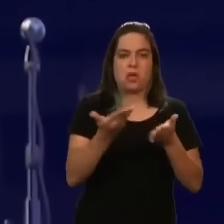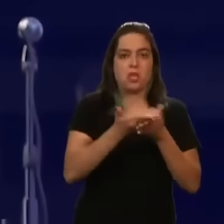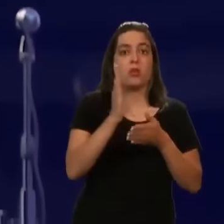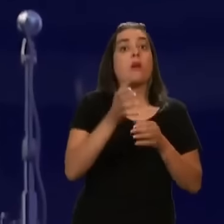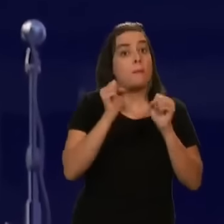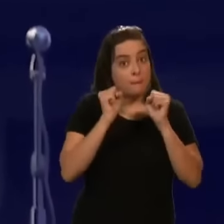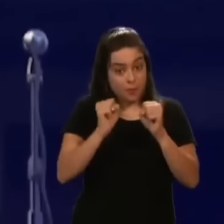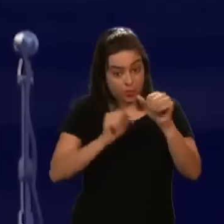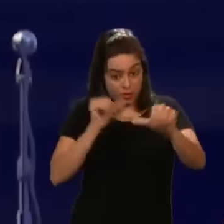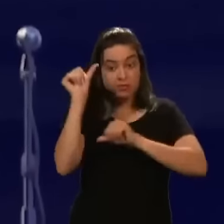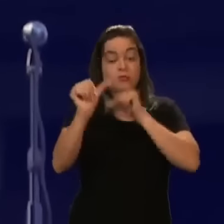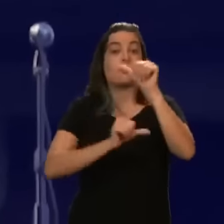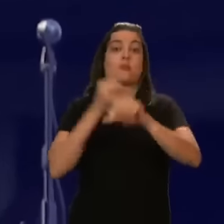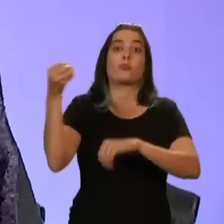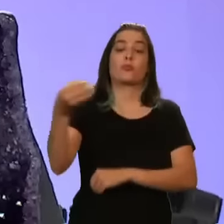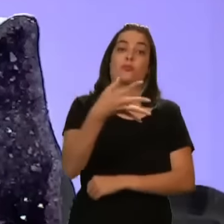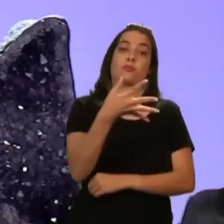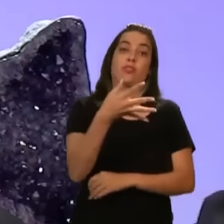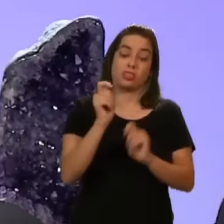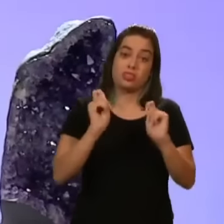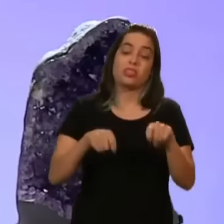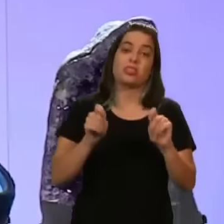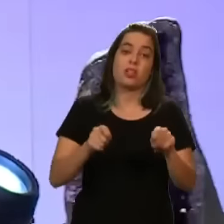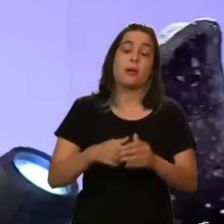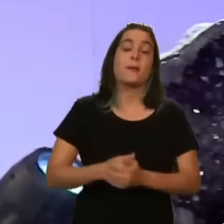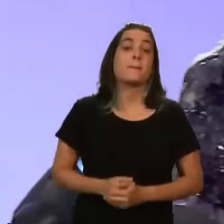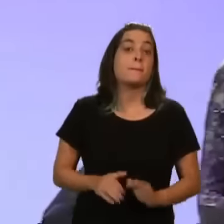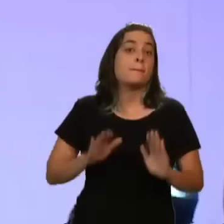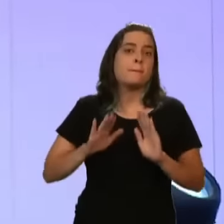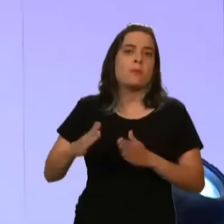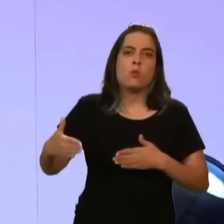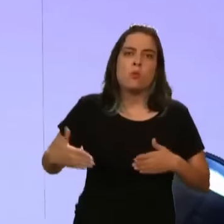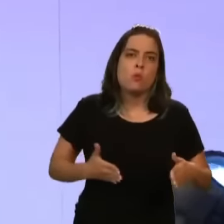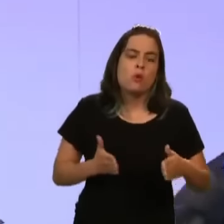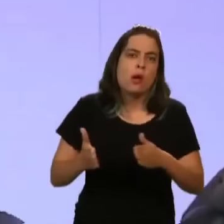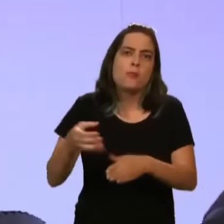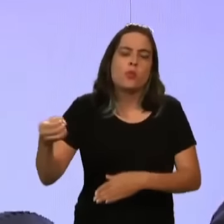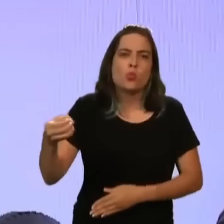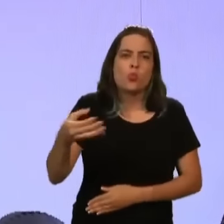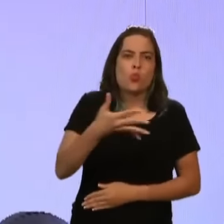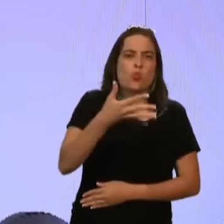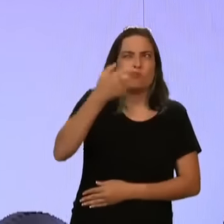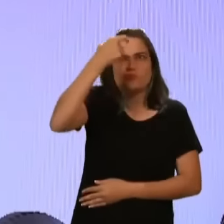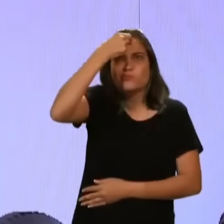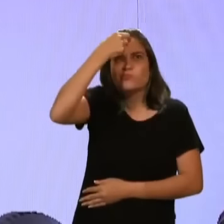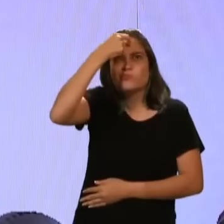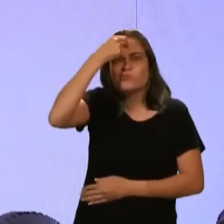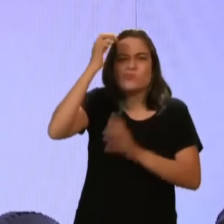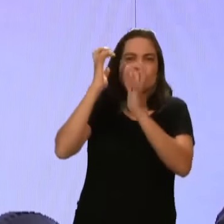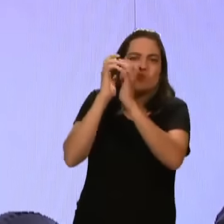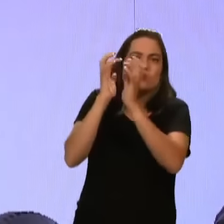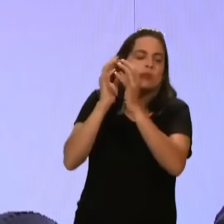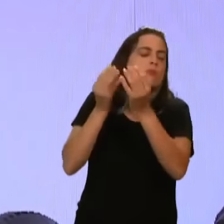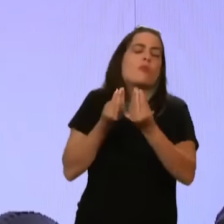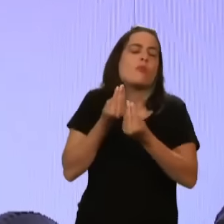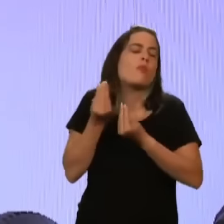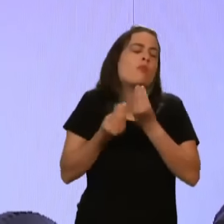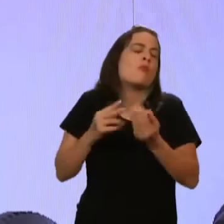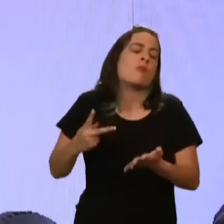ser regenerados. Mas esse caminho novo no cérebro de uma pessoa, ele só